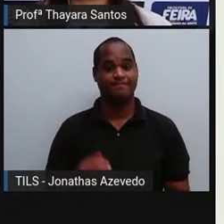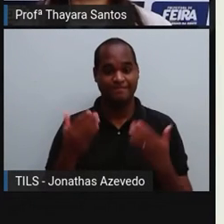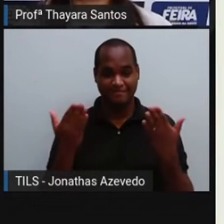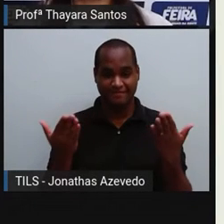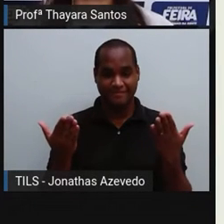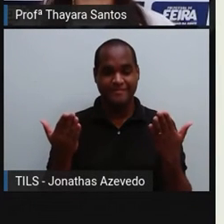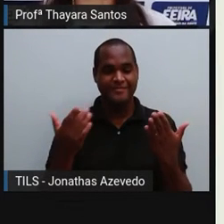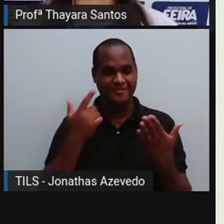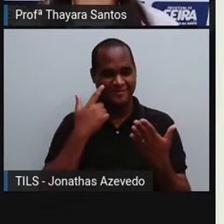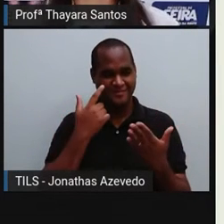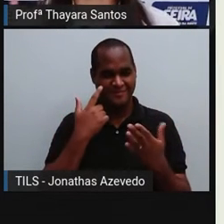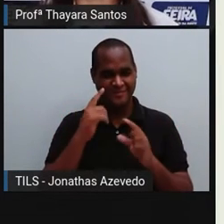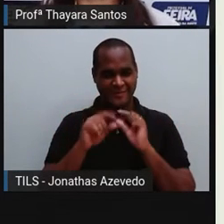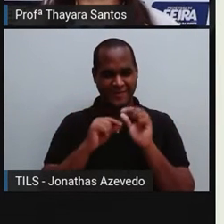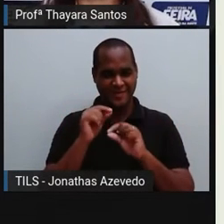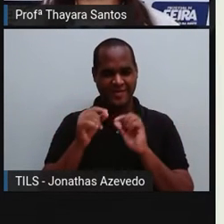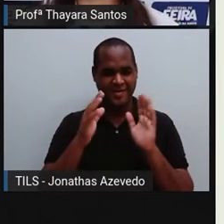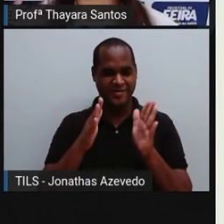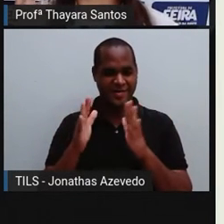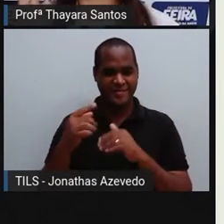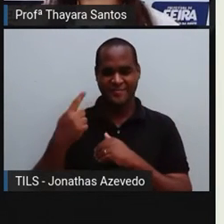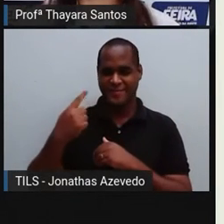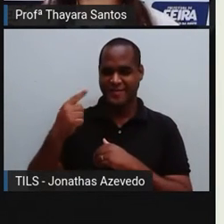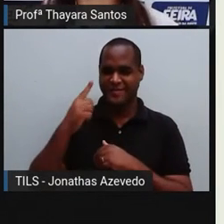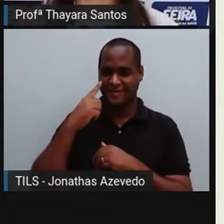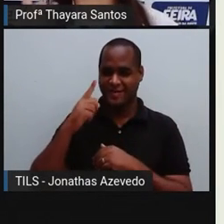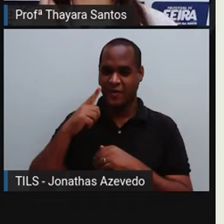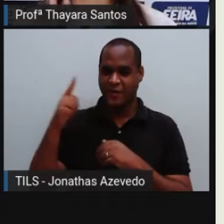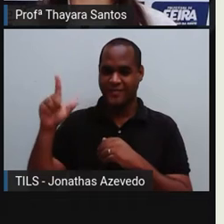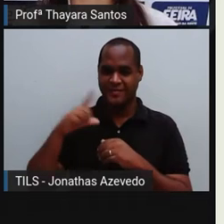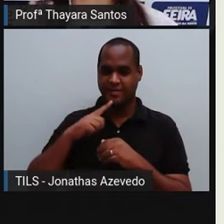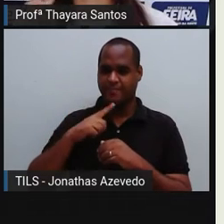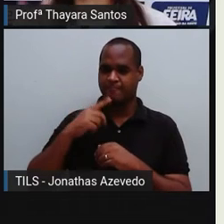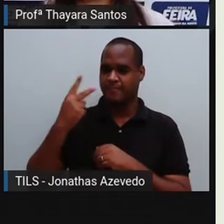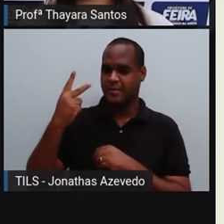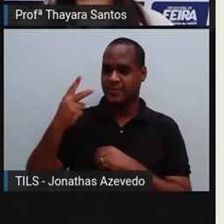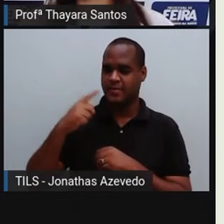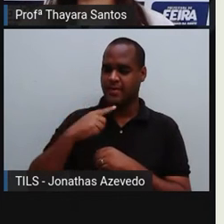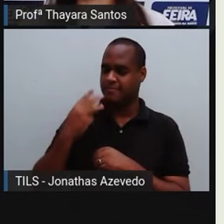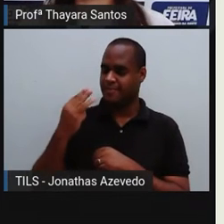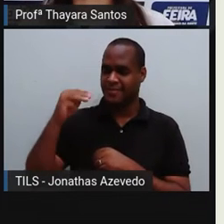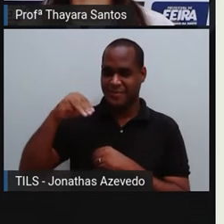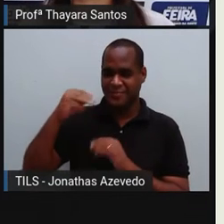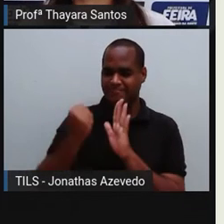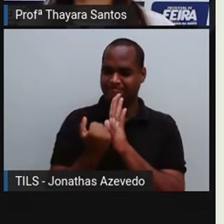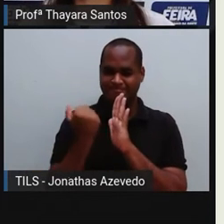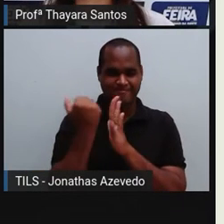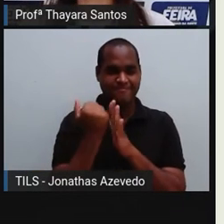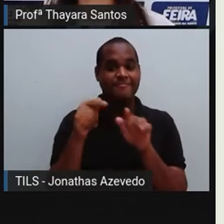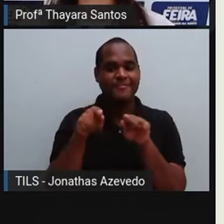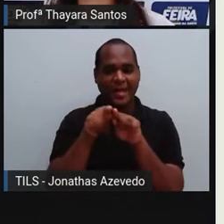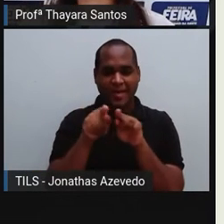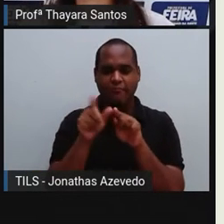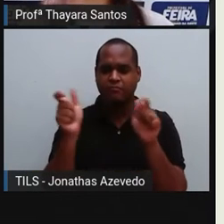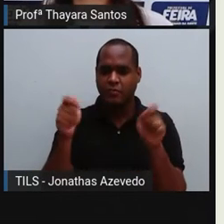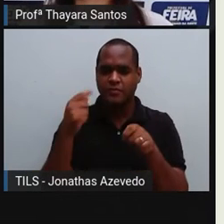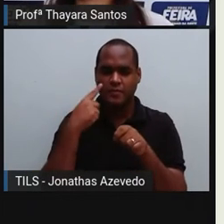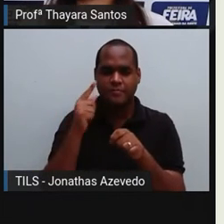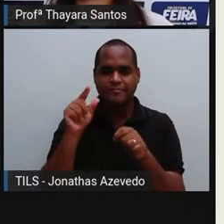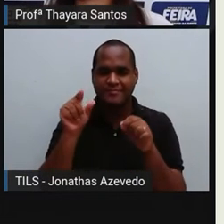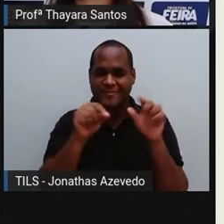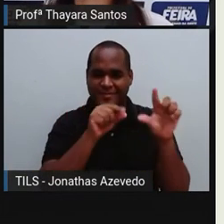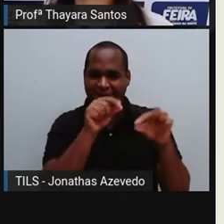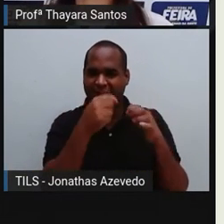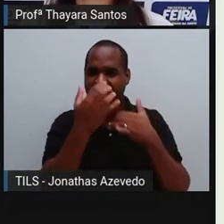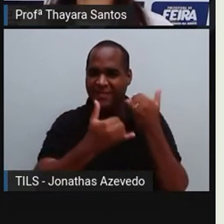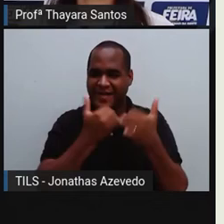Então, gente, vocês já fizeram a primeira parte, vai ter uma segunda parte. Vocês vão ter mais 3 minutinhos dessa vez, porque como vocês já